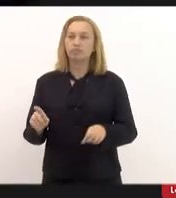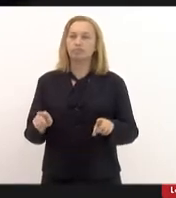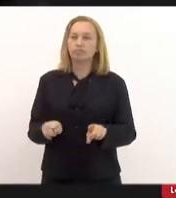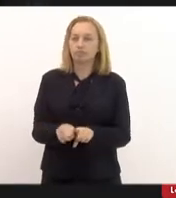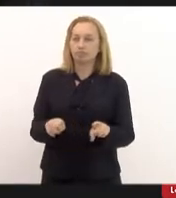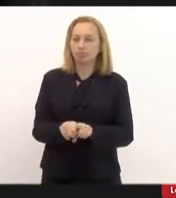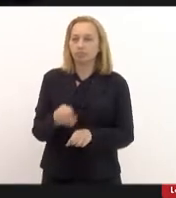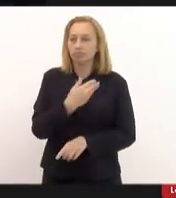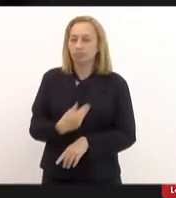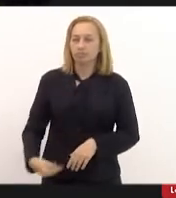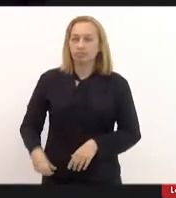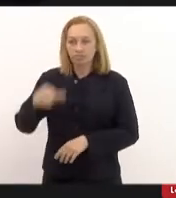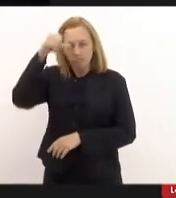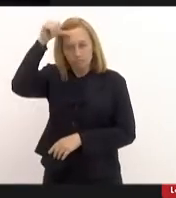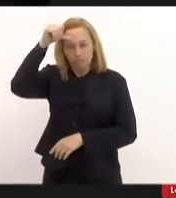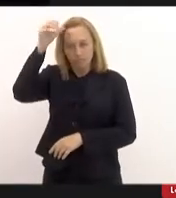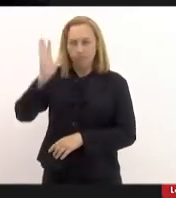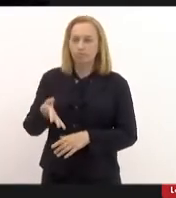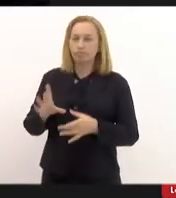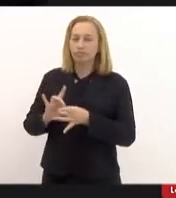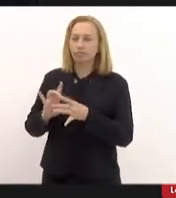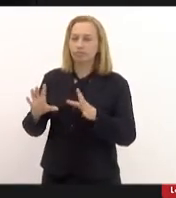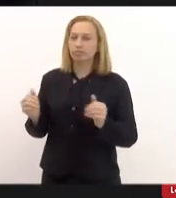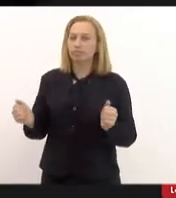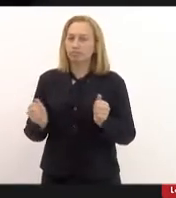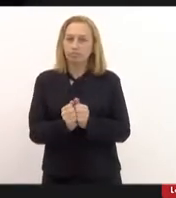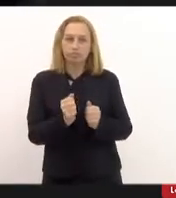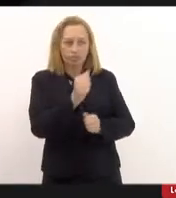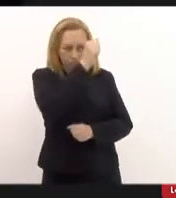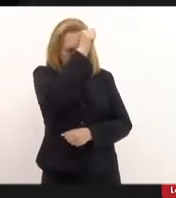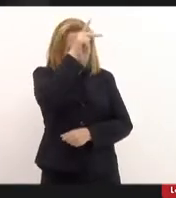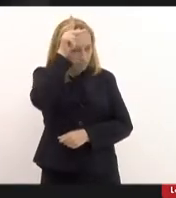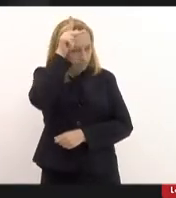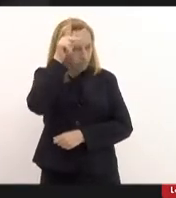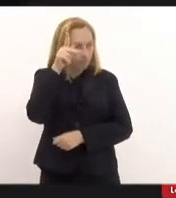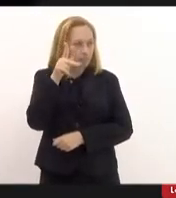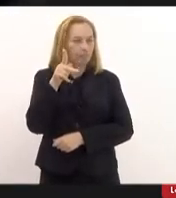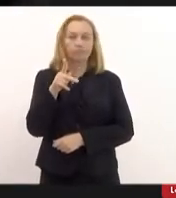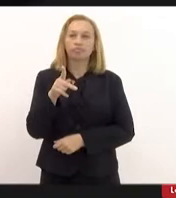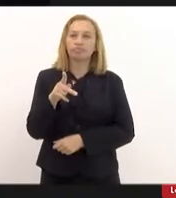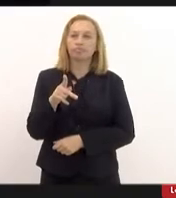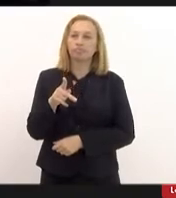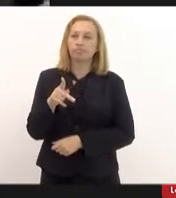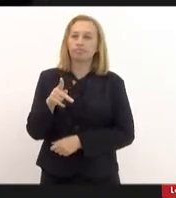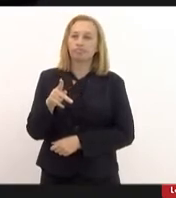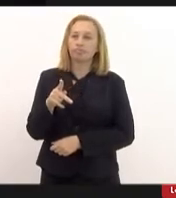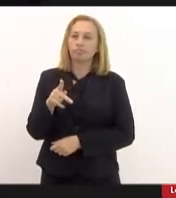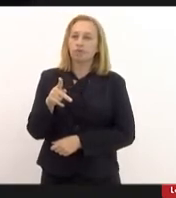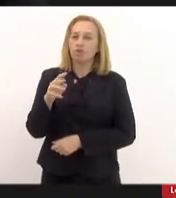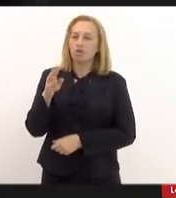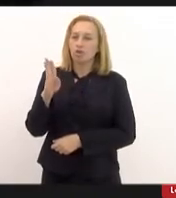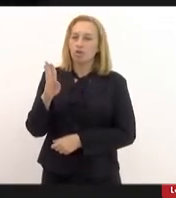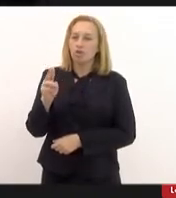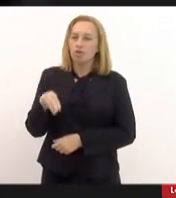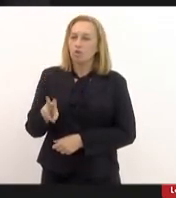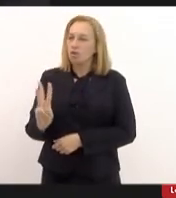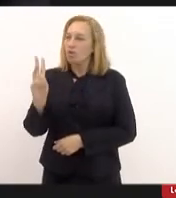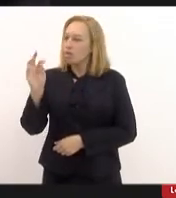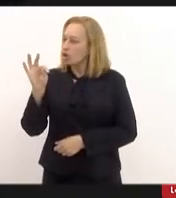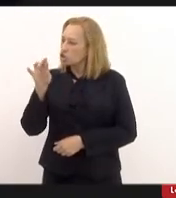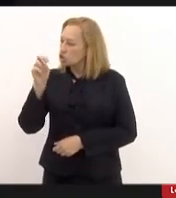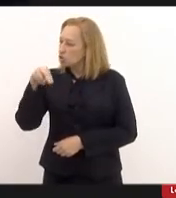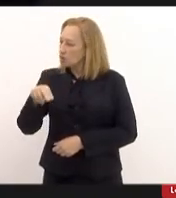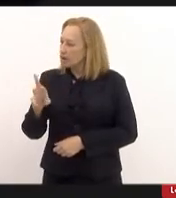autorizou, nós vamos, junto com o prefeito Washington Reis, a Paz de Caxias, iluminar e monitorar todo o